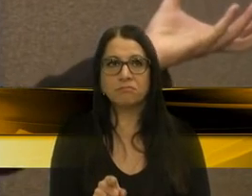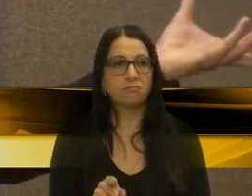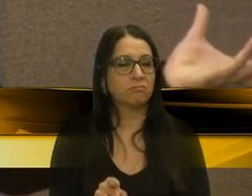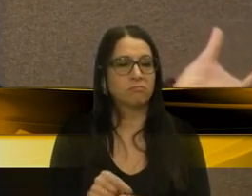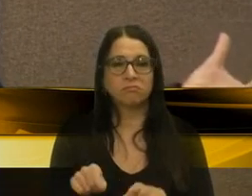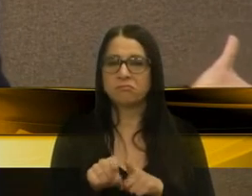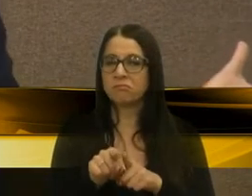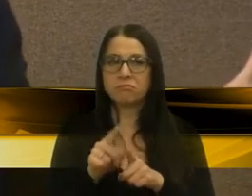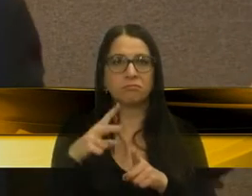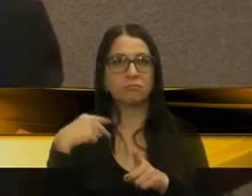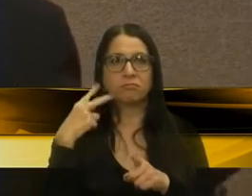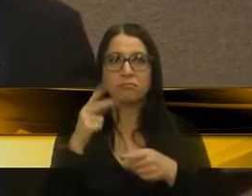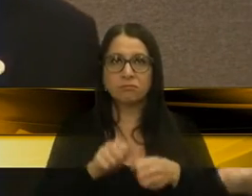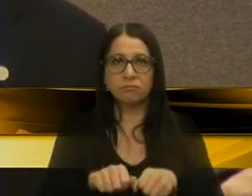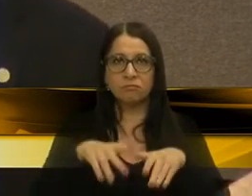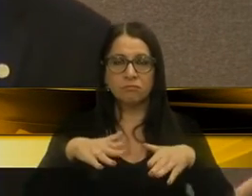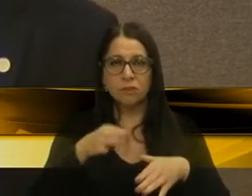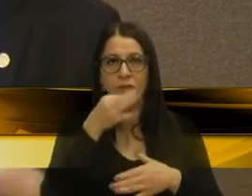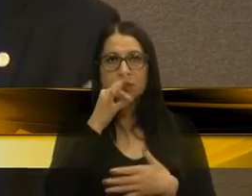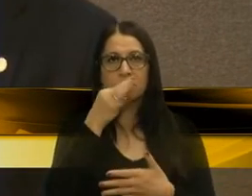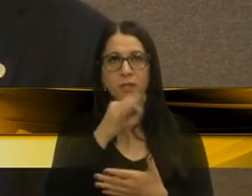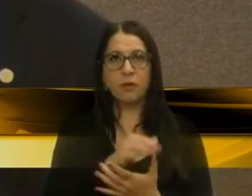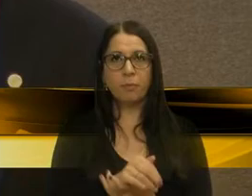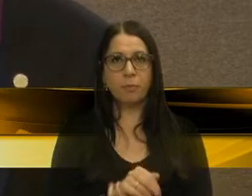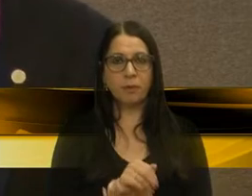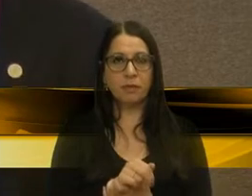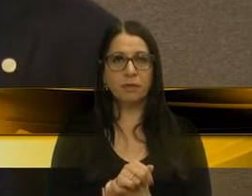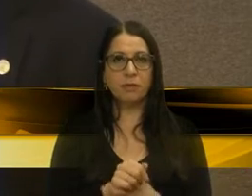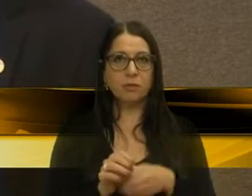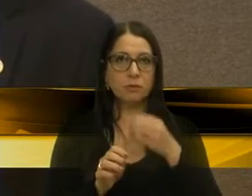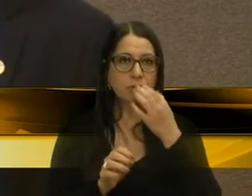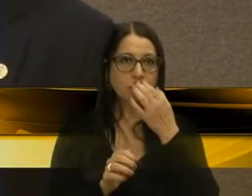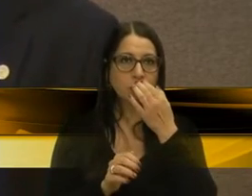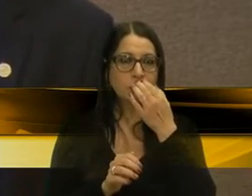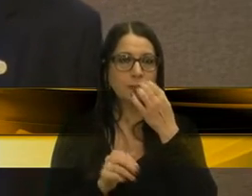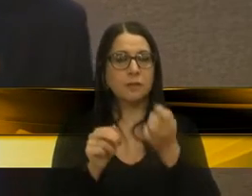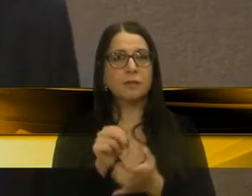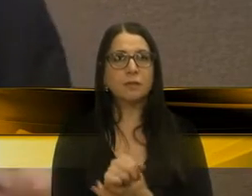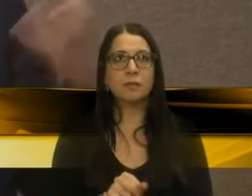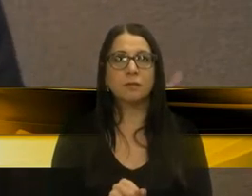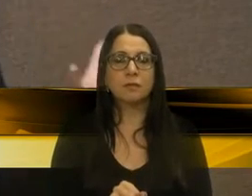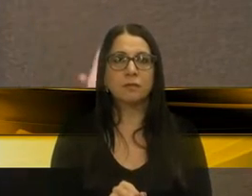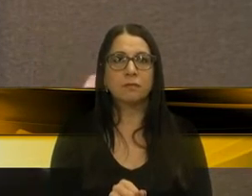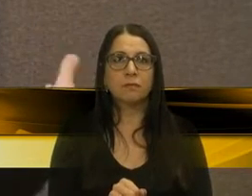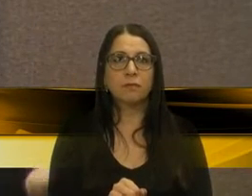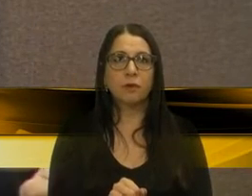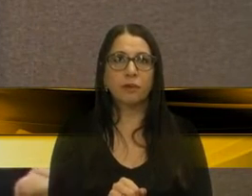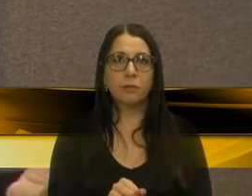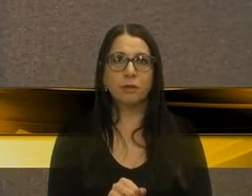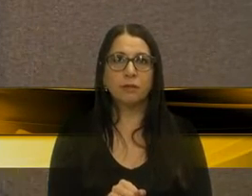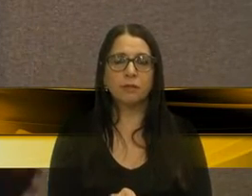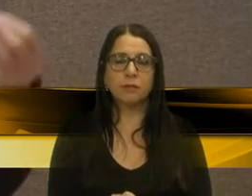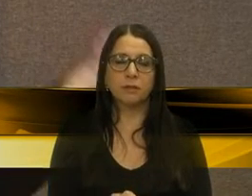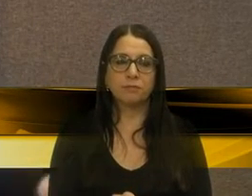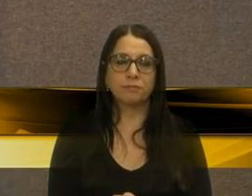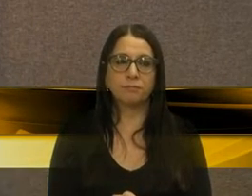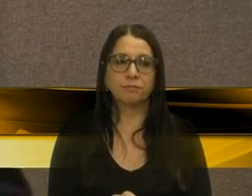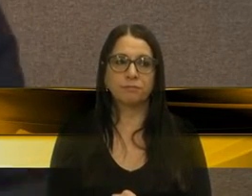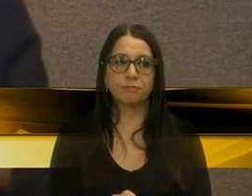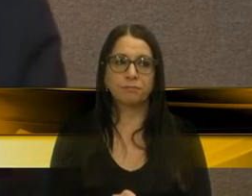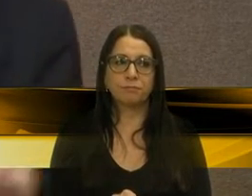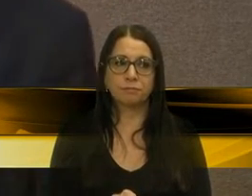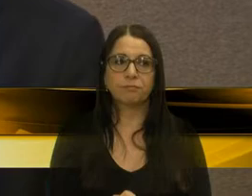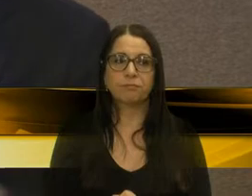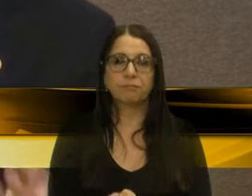tempo ele estava aqui no nosso plenário de Caxias do Sul, conversando com a gente, infelizmente é assim, nós não sabemos o dia de cada um, mas que Deus